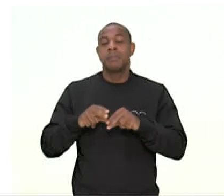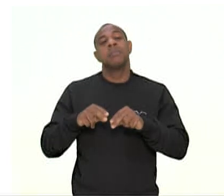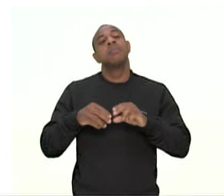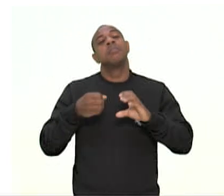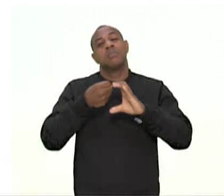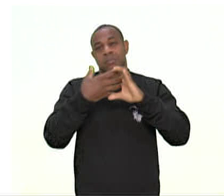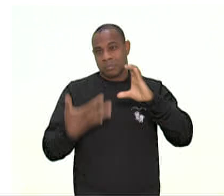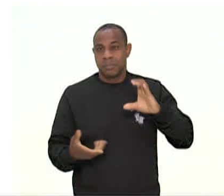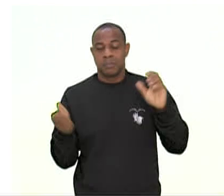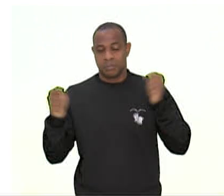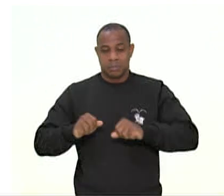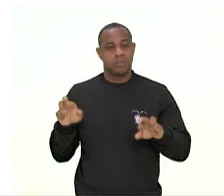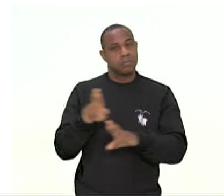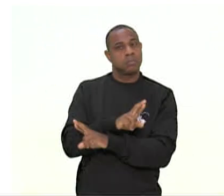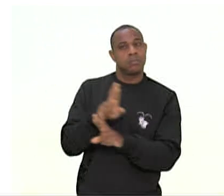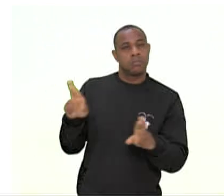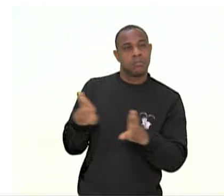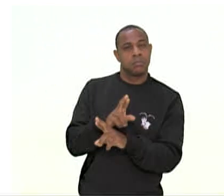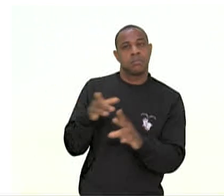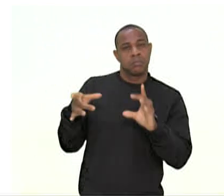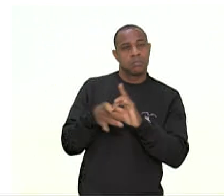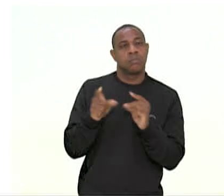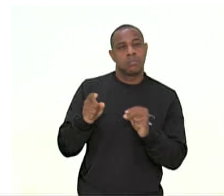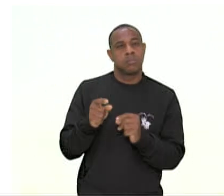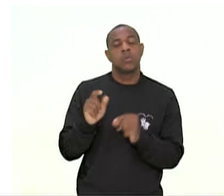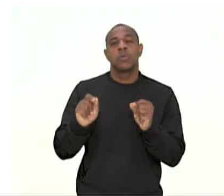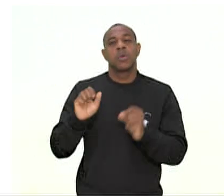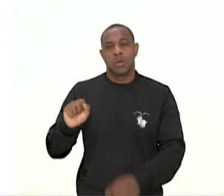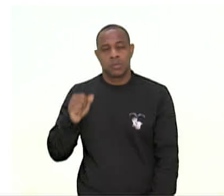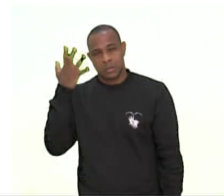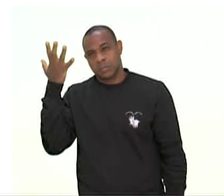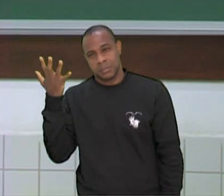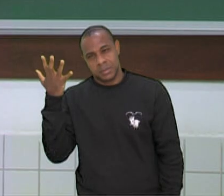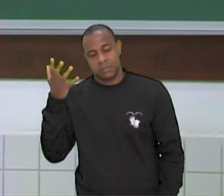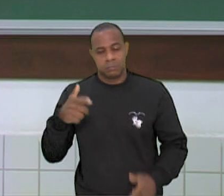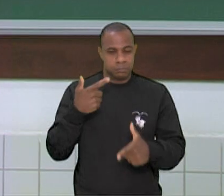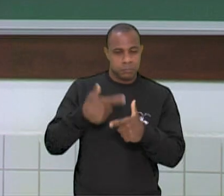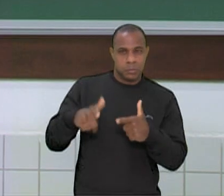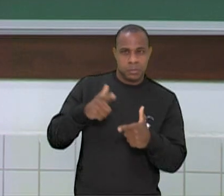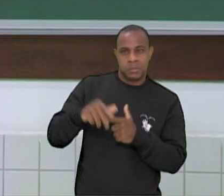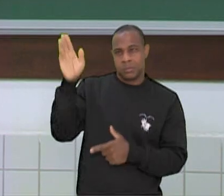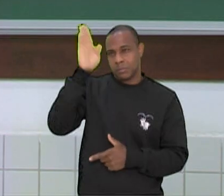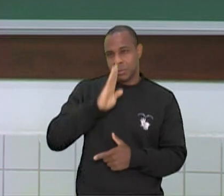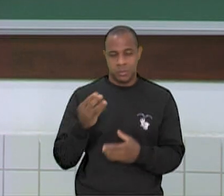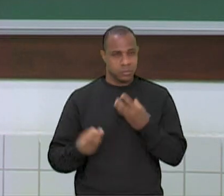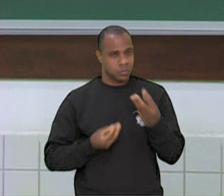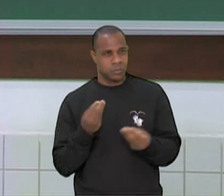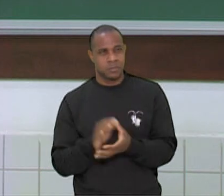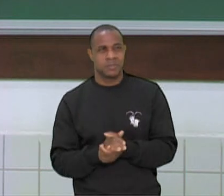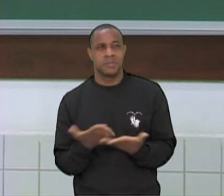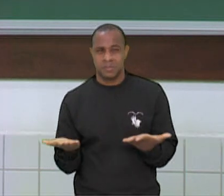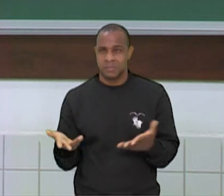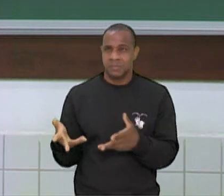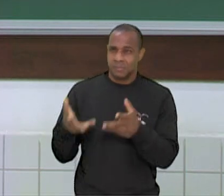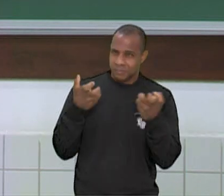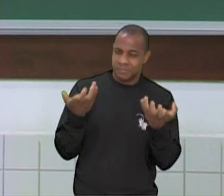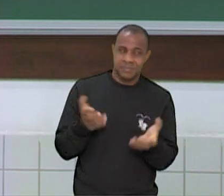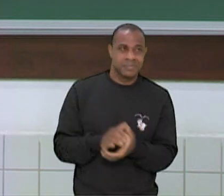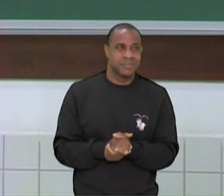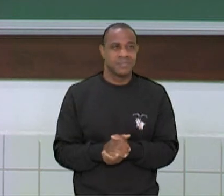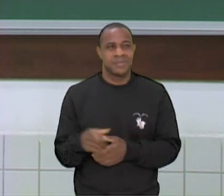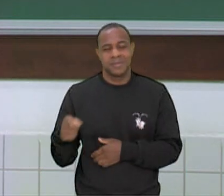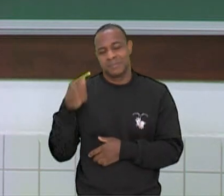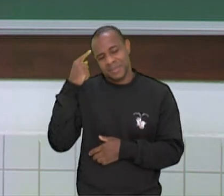podemos relacioná-la, então, com algum fato de calamidade ou crise nacional. Você viu como fica difícil? Eu tenho certeza que alguns de